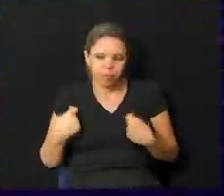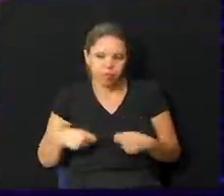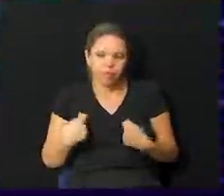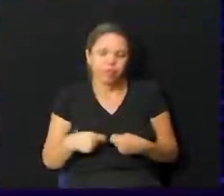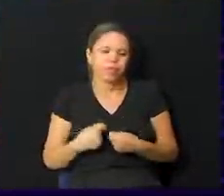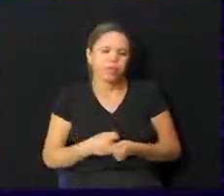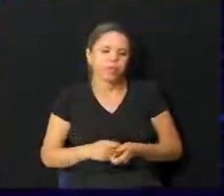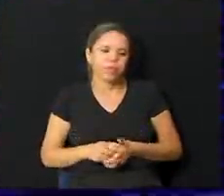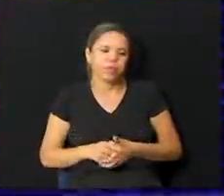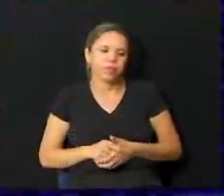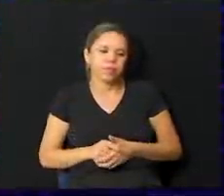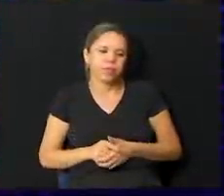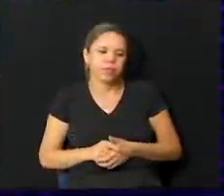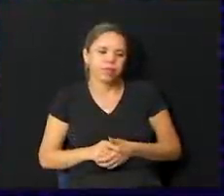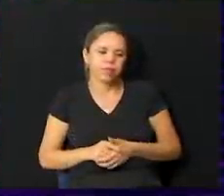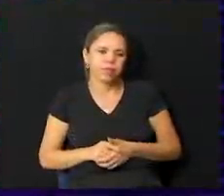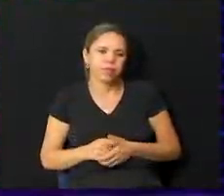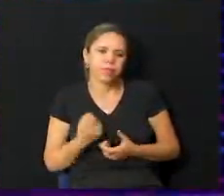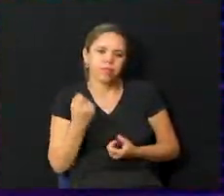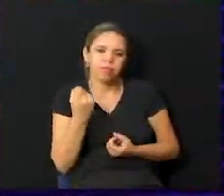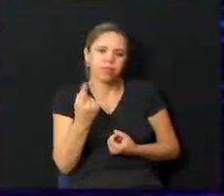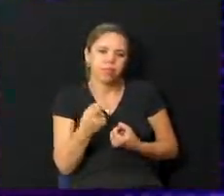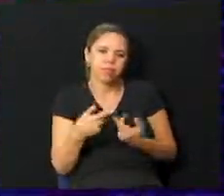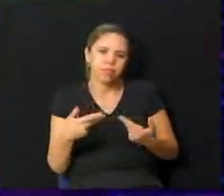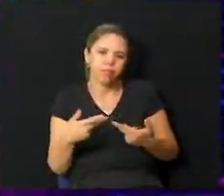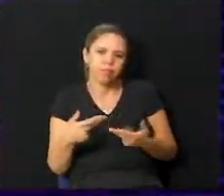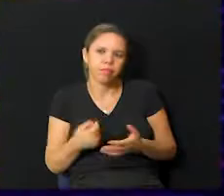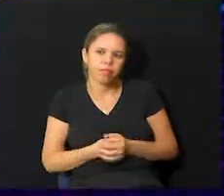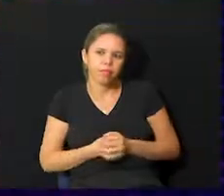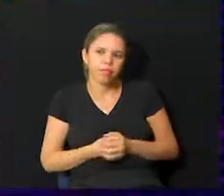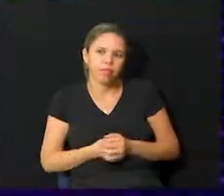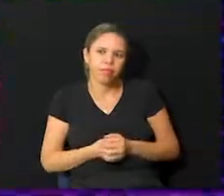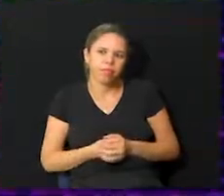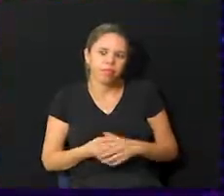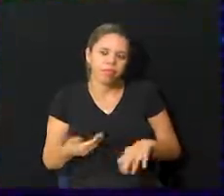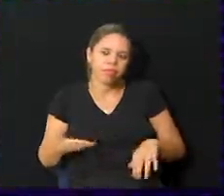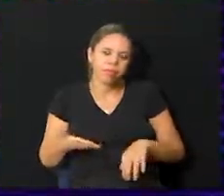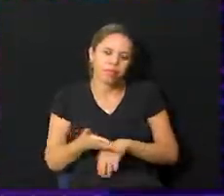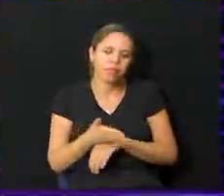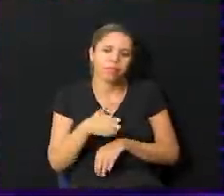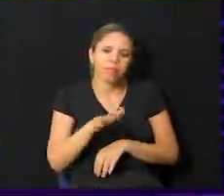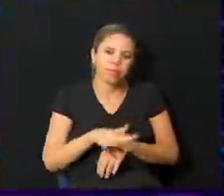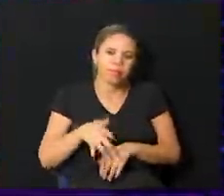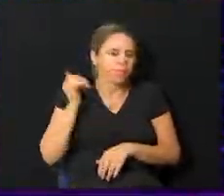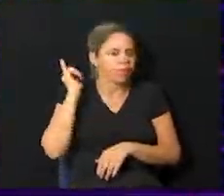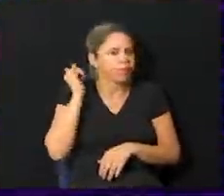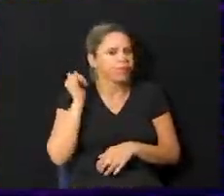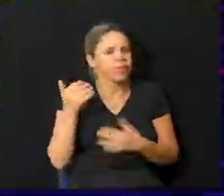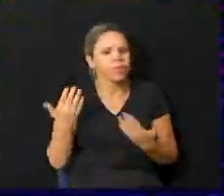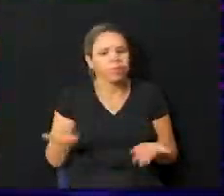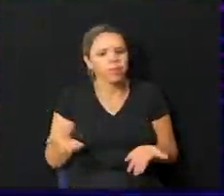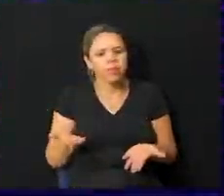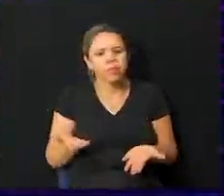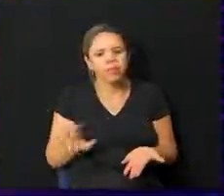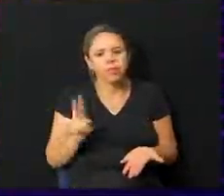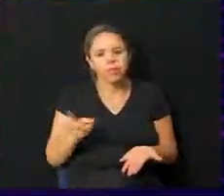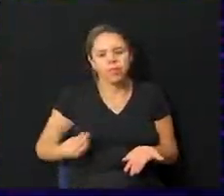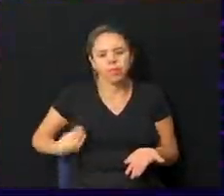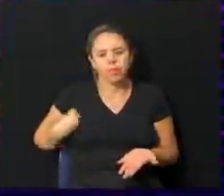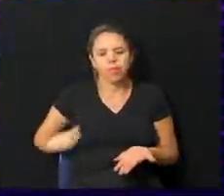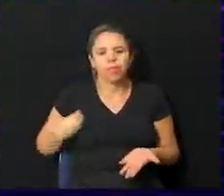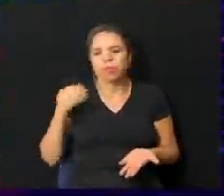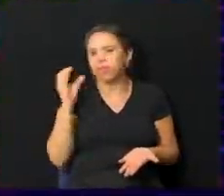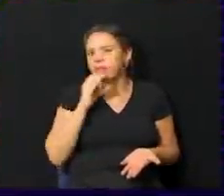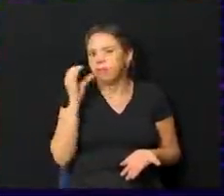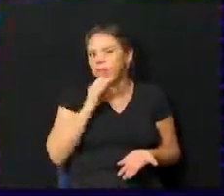de algumas situações para imergir mesmo na narrativa, né? A gente vive uma vida